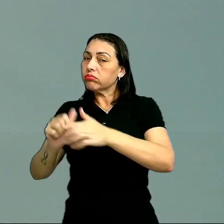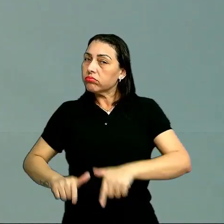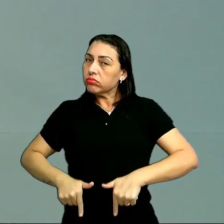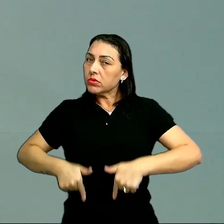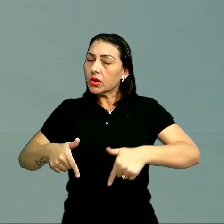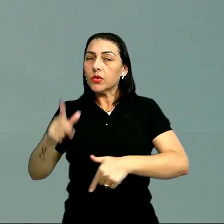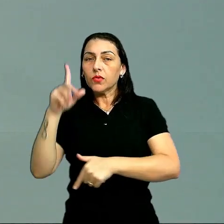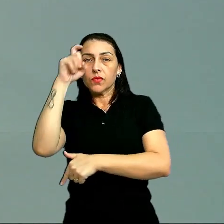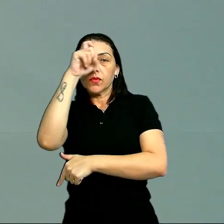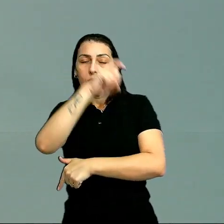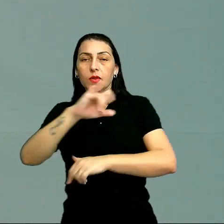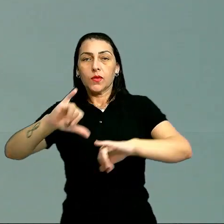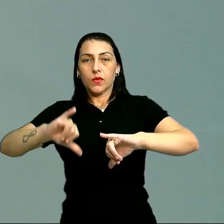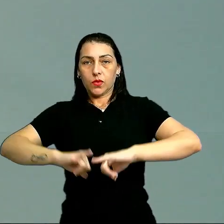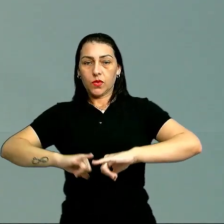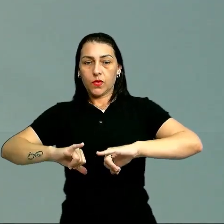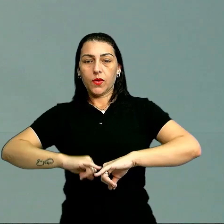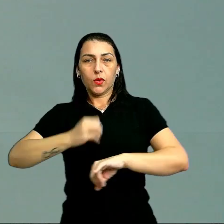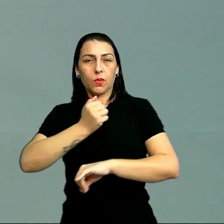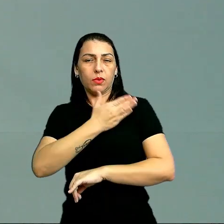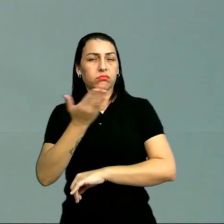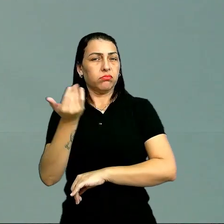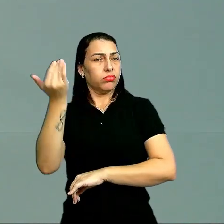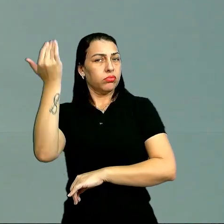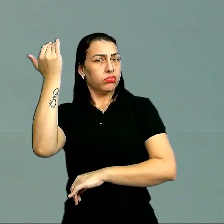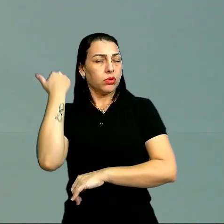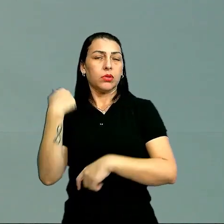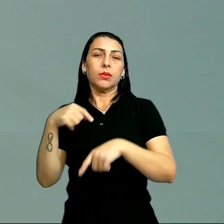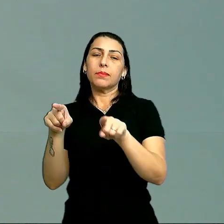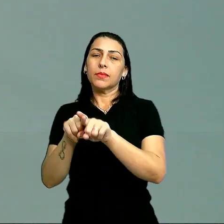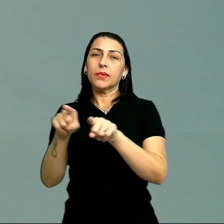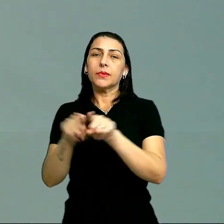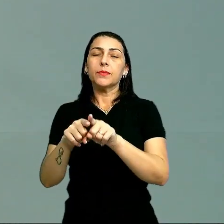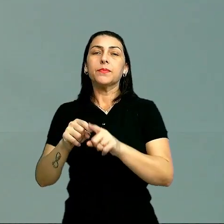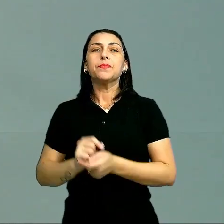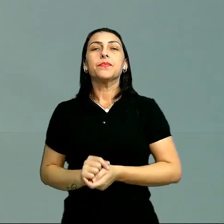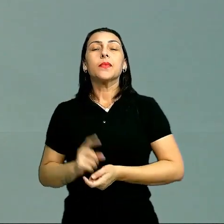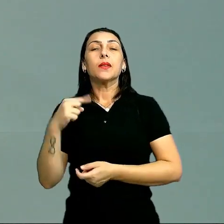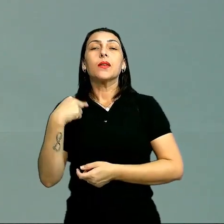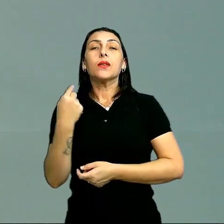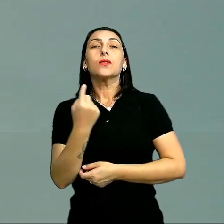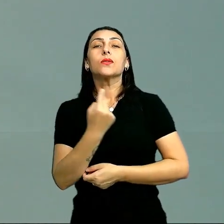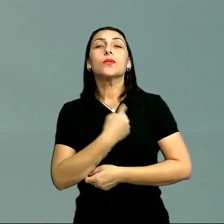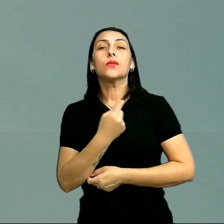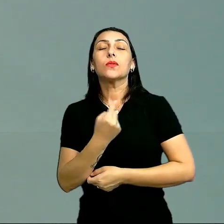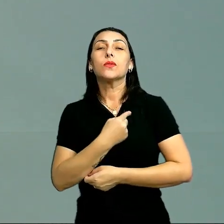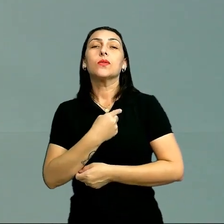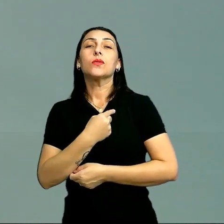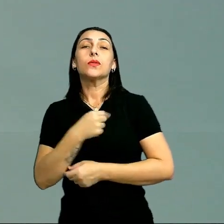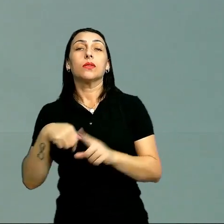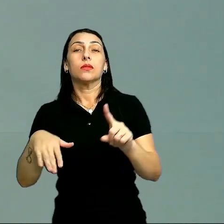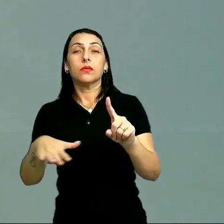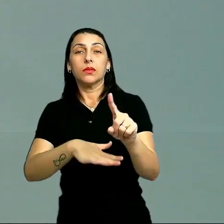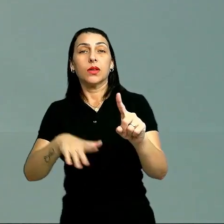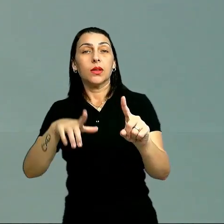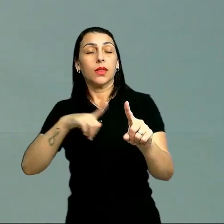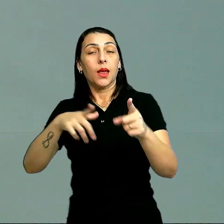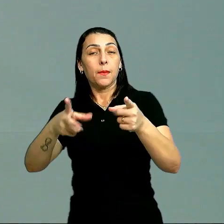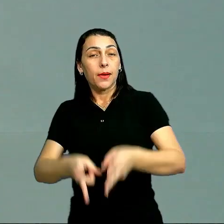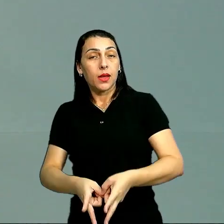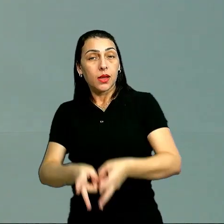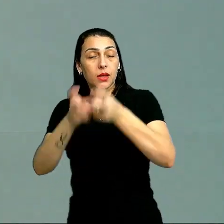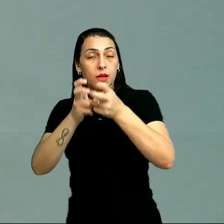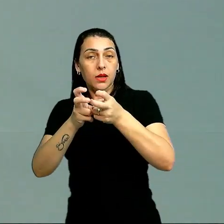muito difícil. Ele vem sofrendo com o preconceito há muitos anos. Então, assim, a sociedade tem